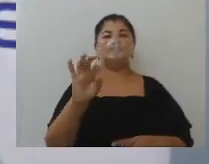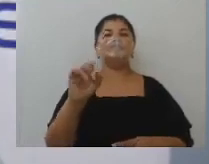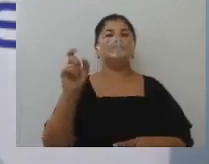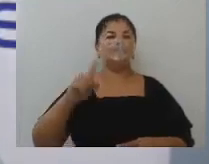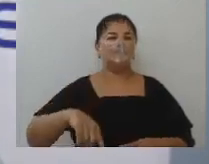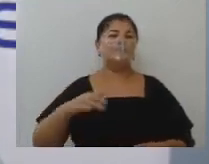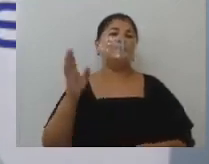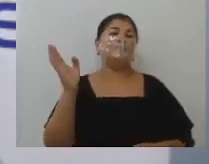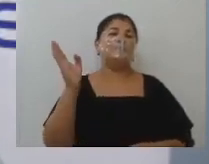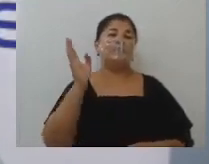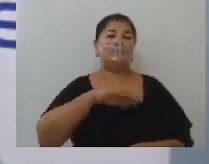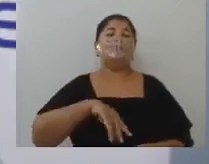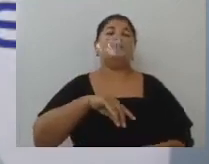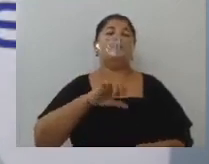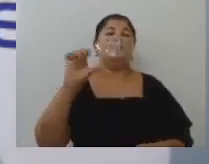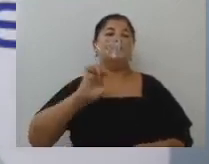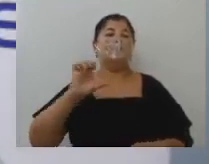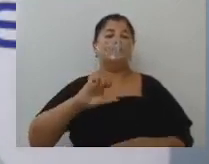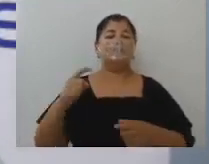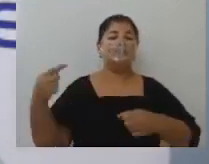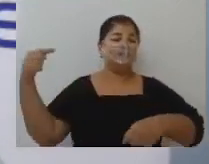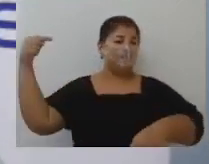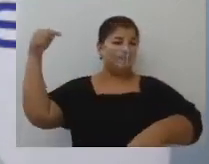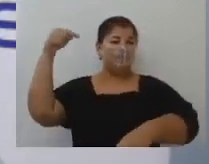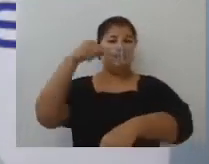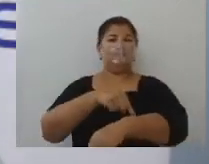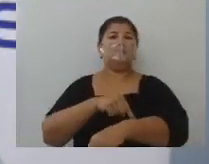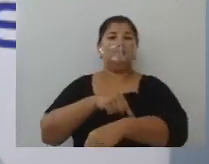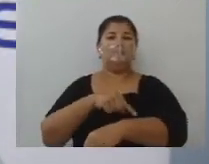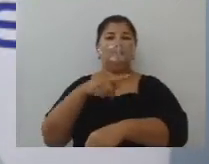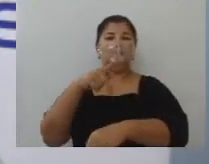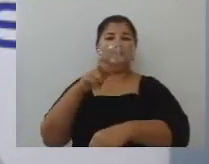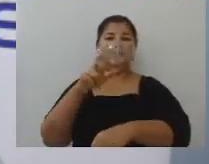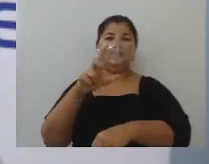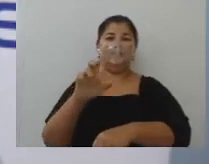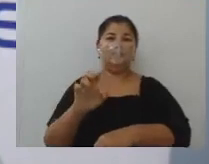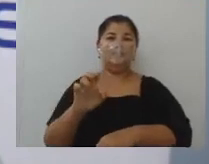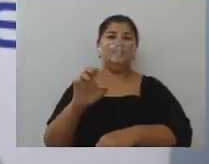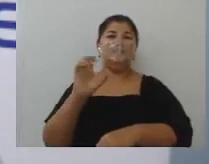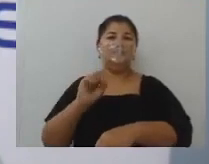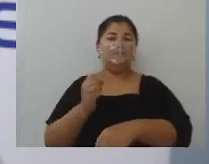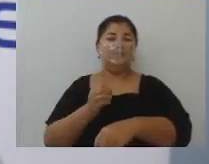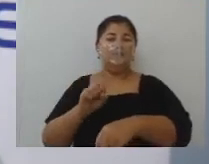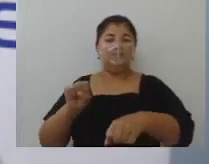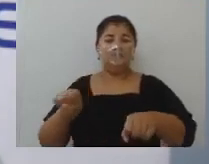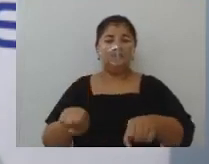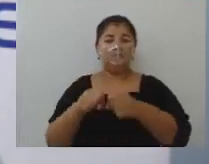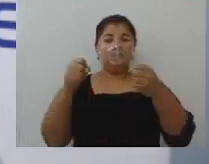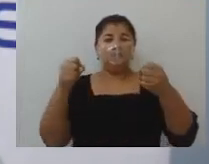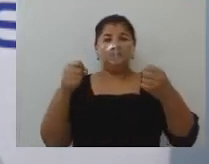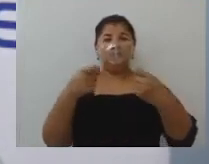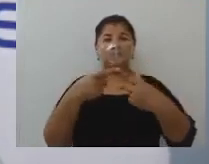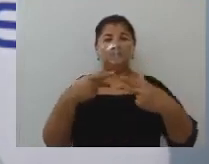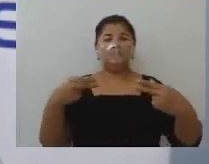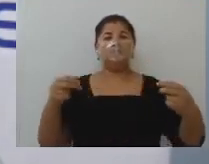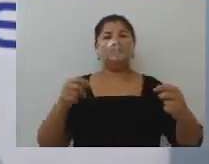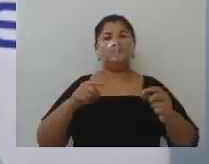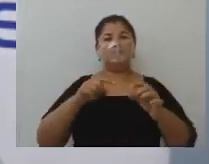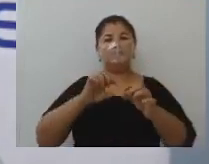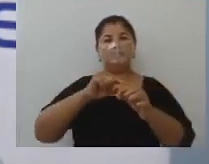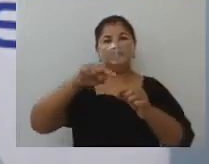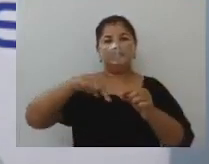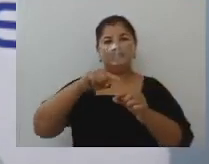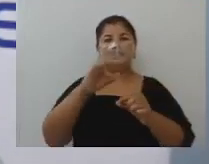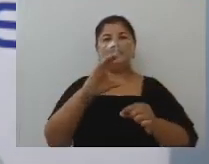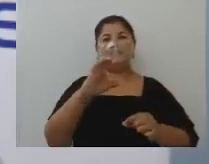nocivo. Ele consegue penetrar na nossa pele. Não é? Ele pode destruir algumas células na sua pele. Ultravioleta